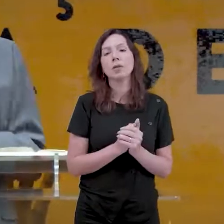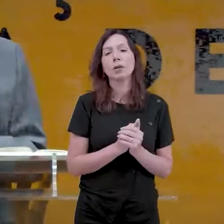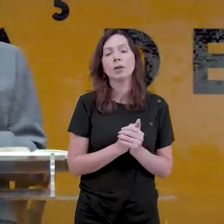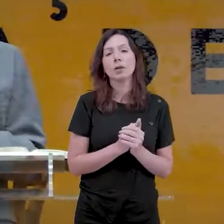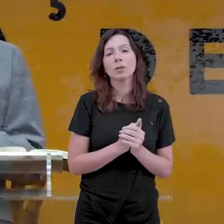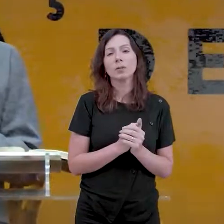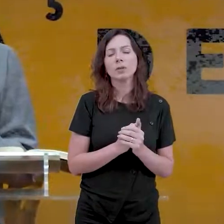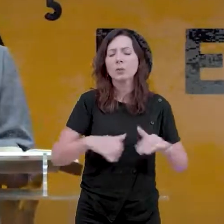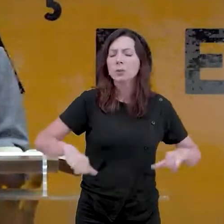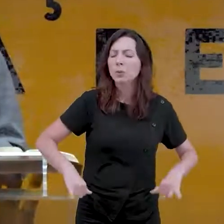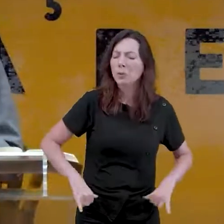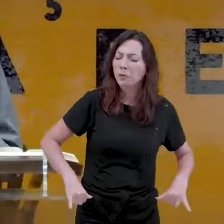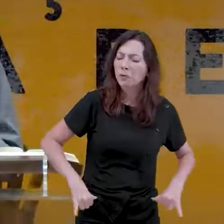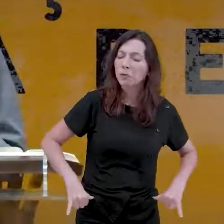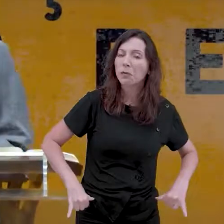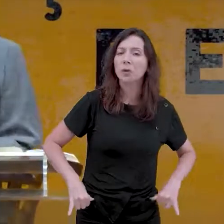sofreu atrozmente,